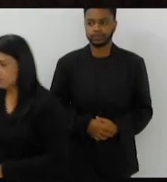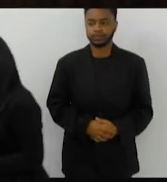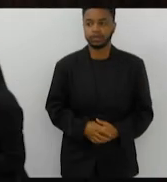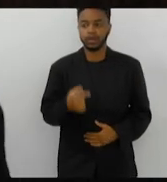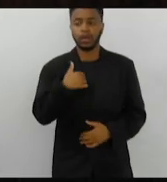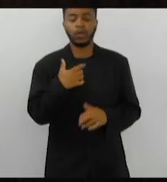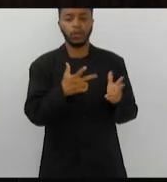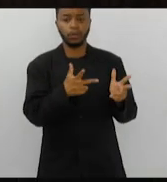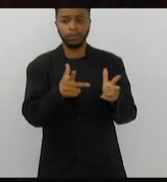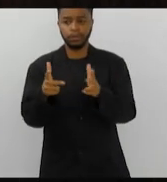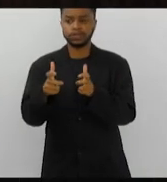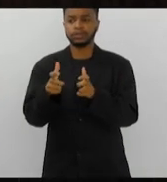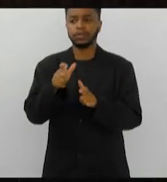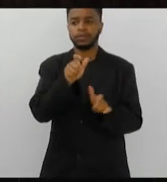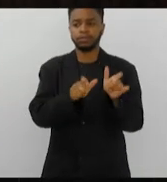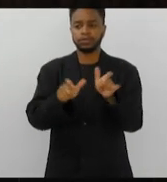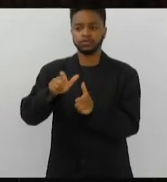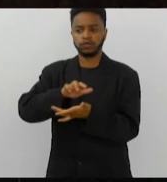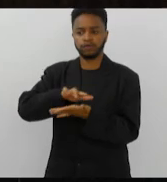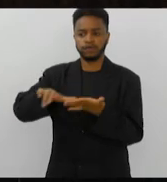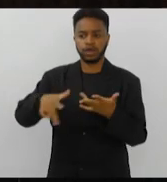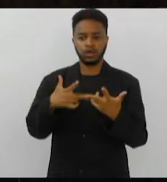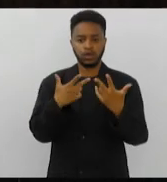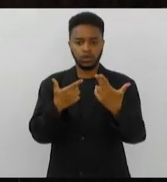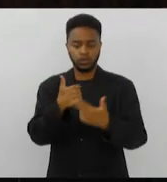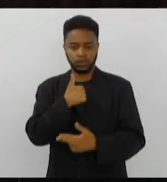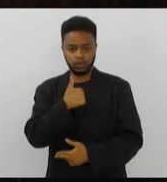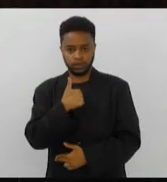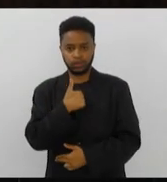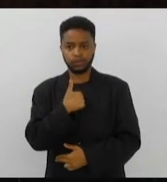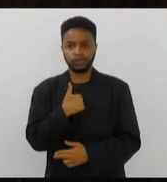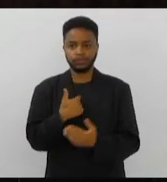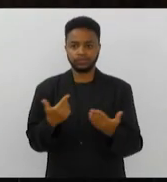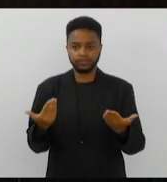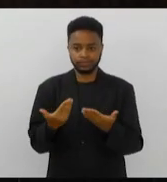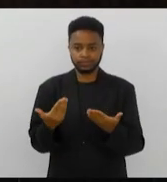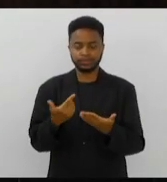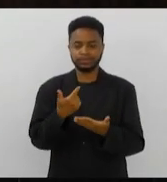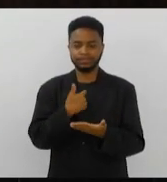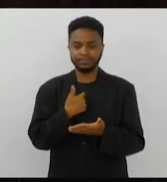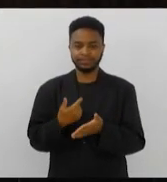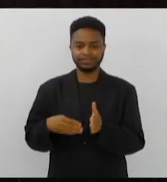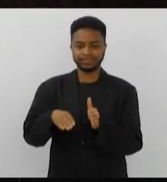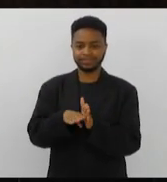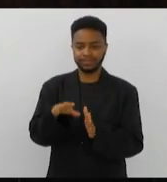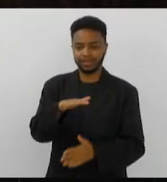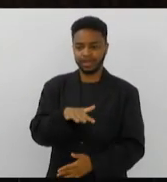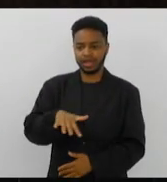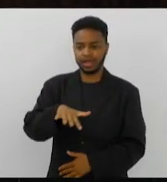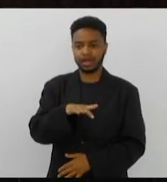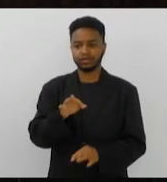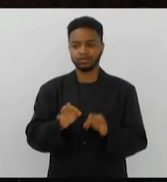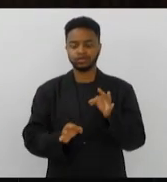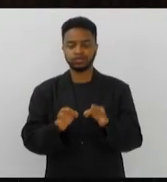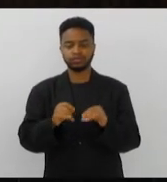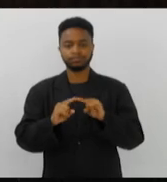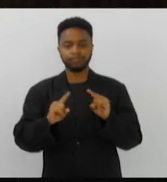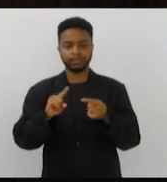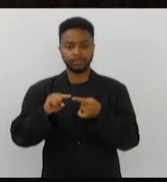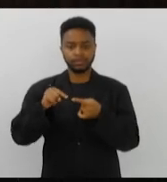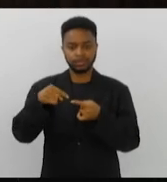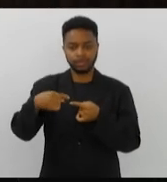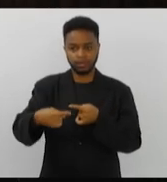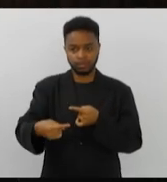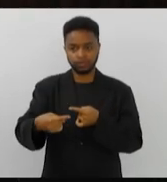que da mesma forma que eu cheguei por um motivo jurídico mas que após isso se